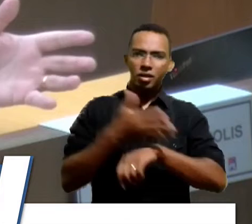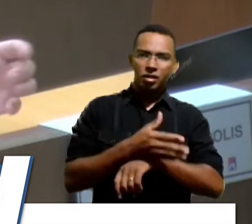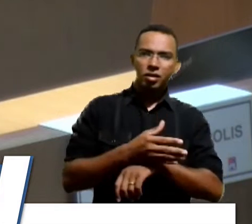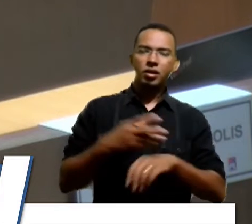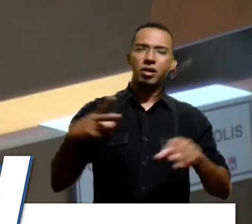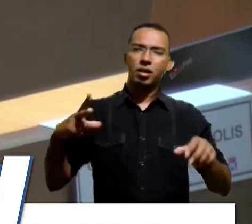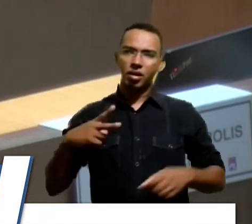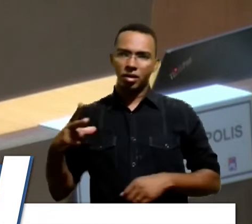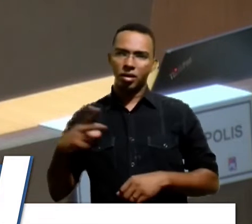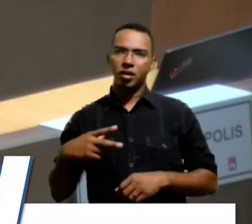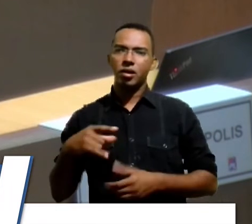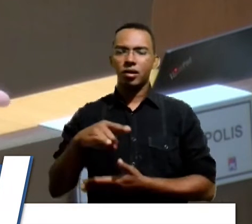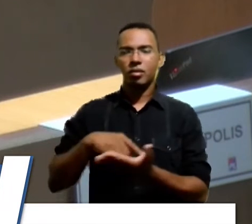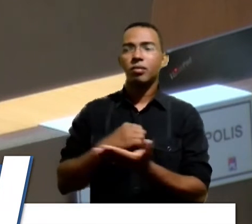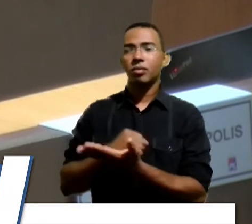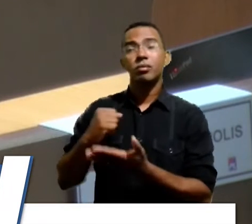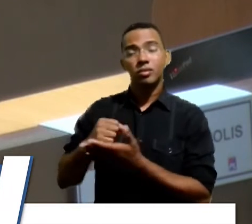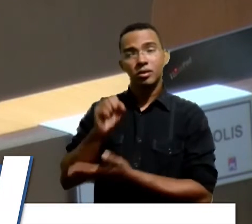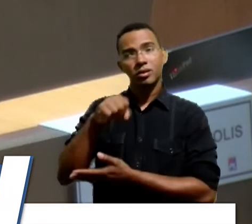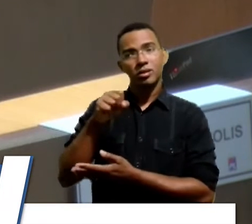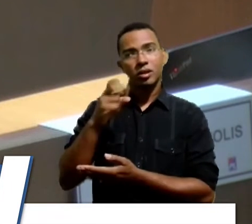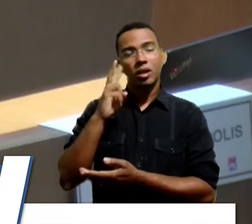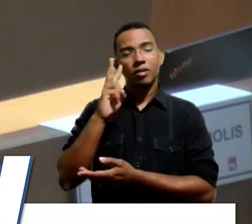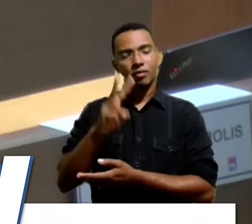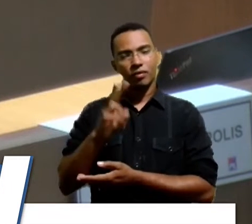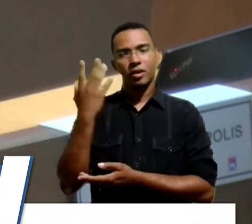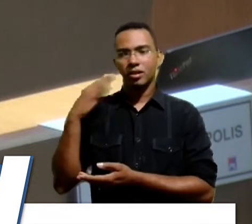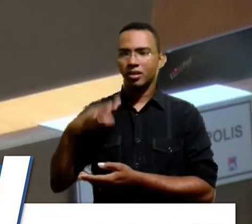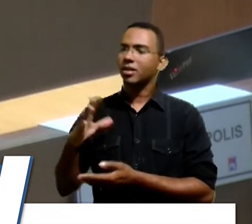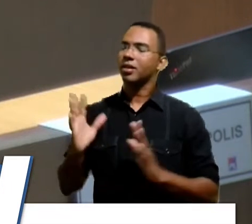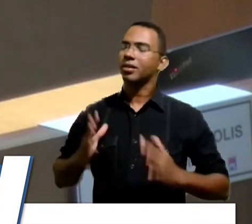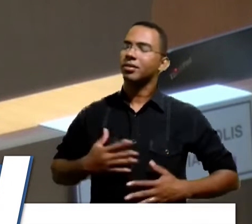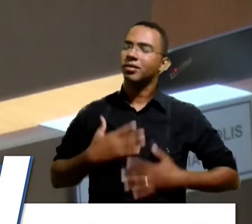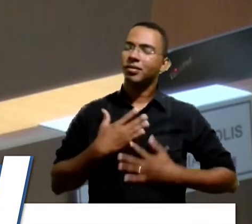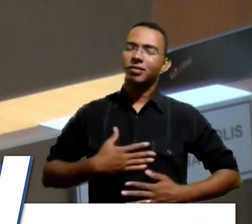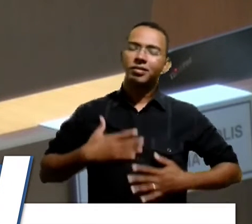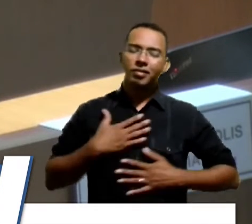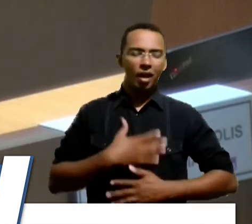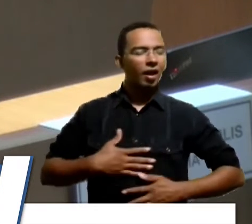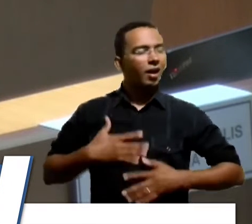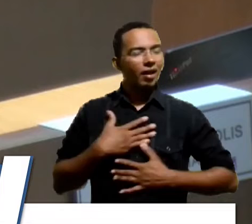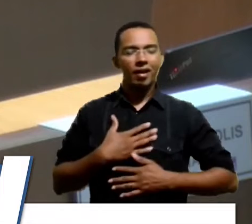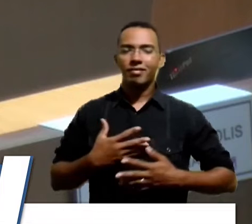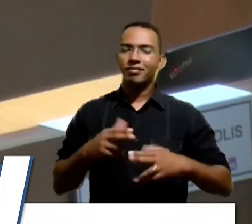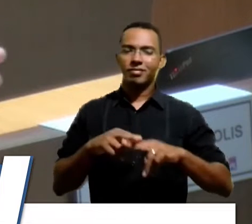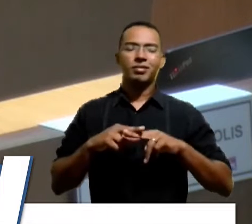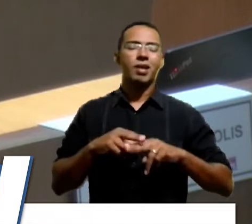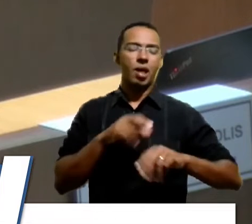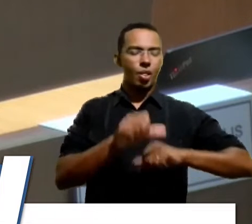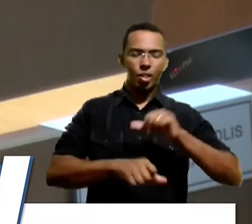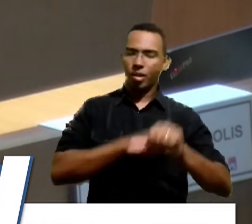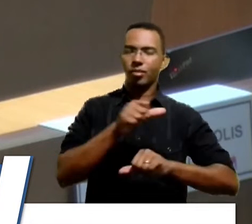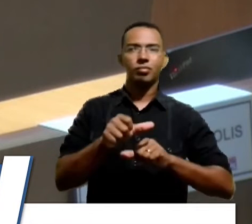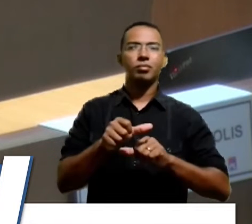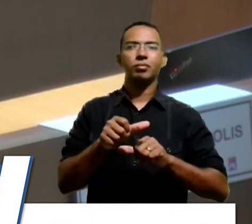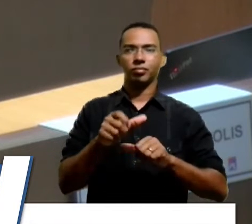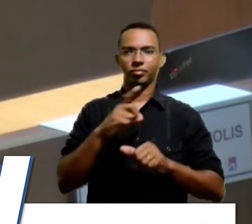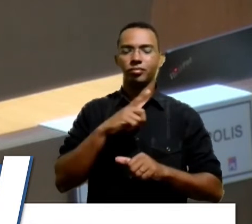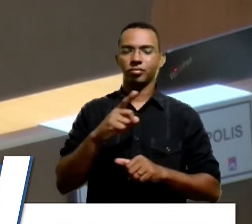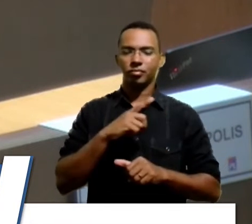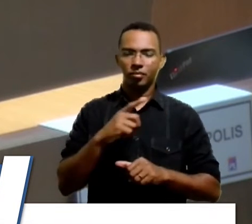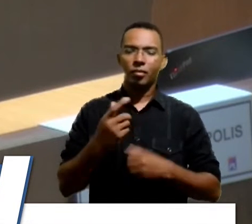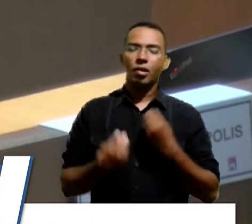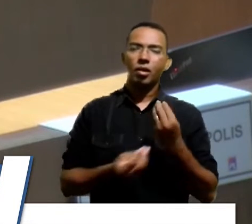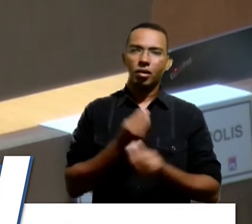quando é contratado, sim. A gente vê as crianças com aquela alegria, com aquela autoestima. E isso muda muito. Então, eu queria muito parabenizar o trabalho que